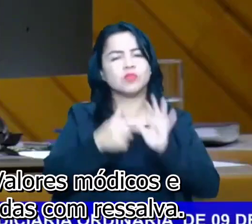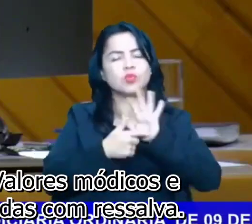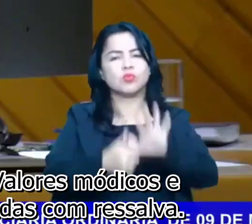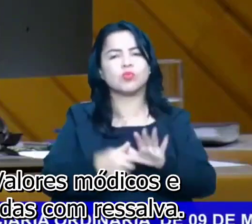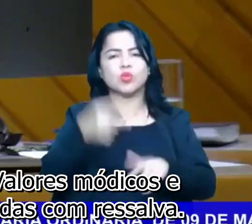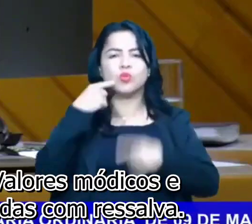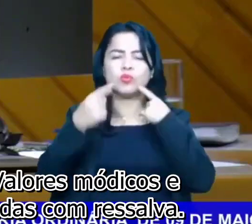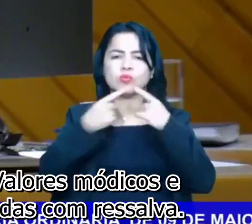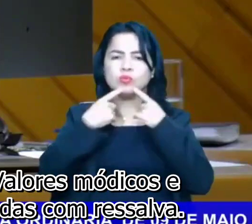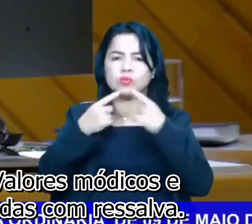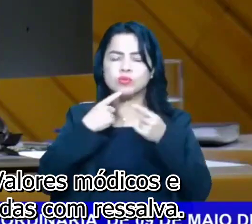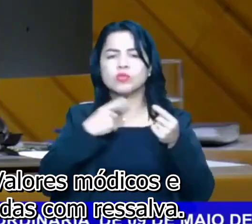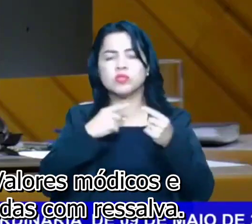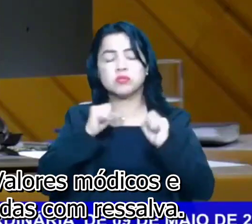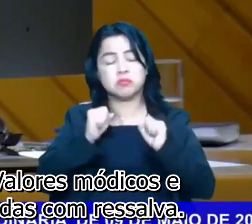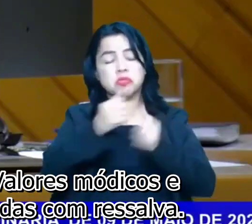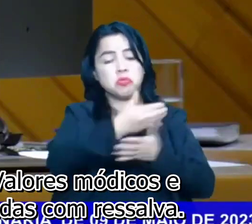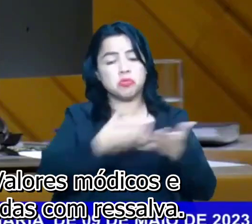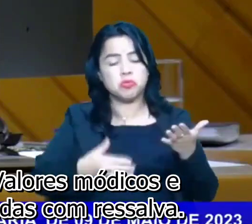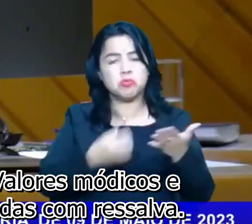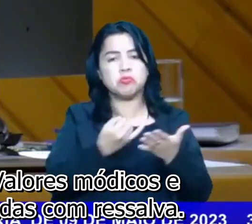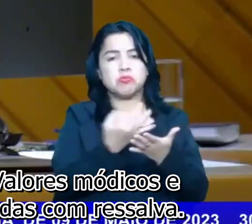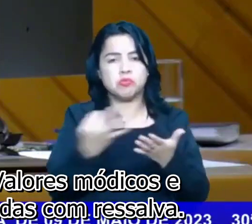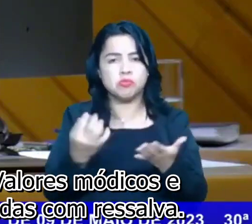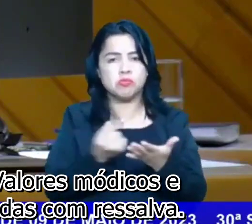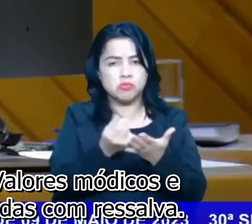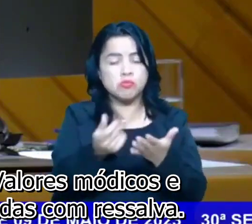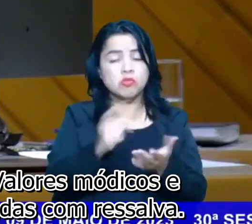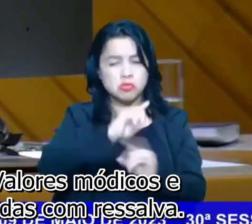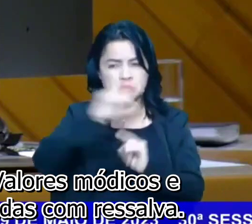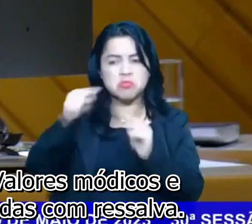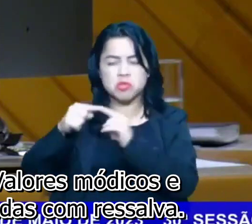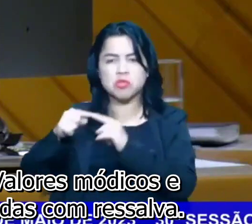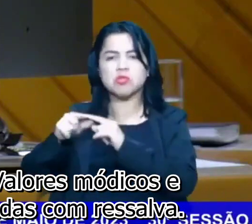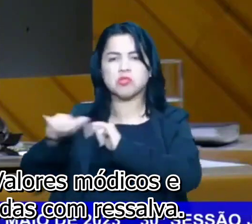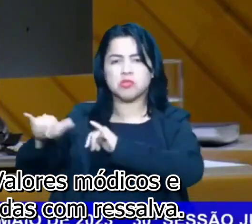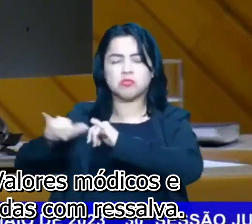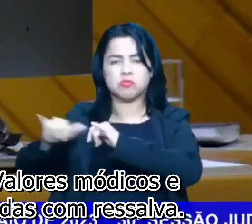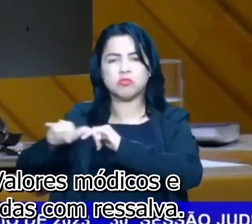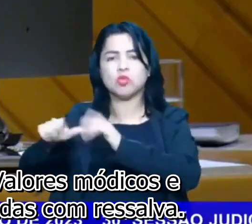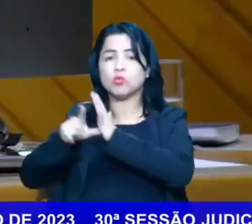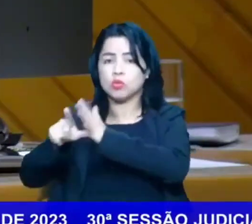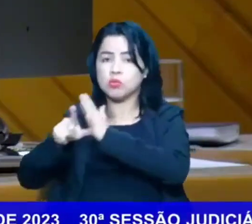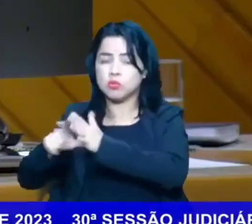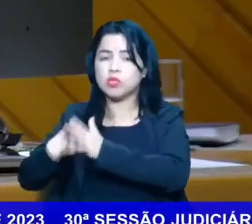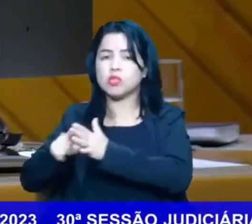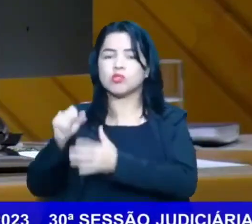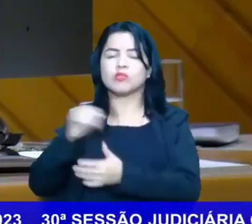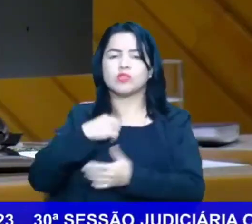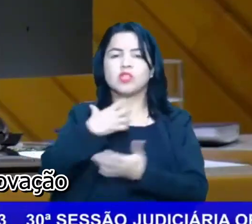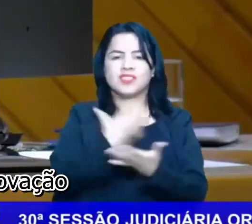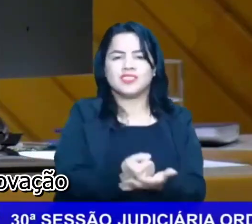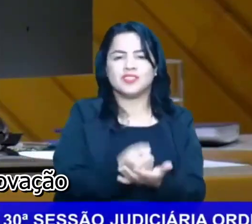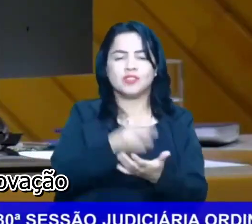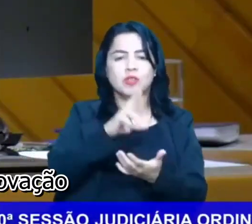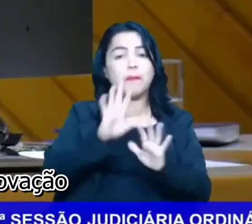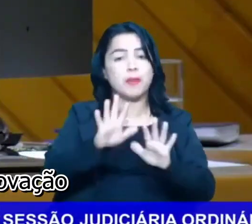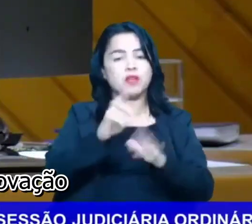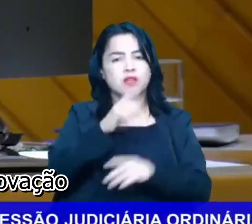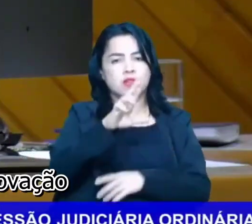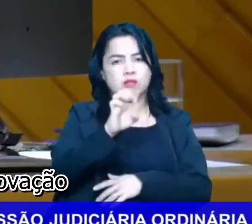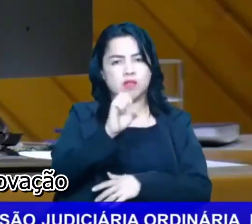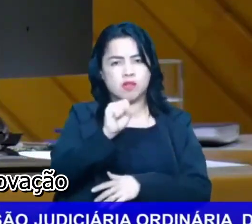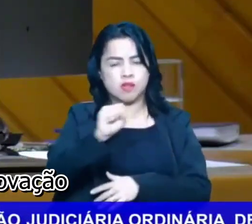incabível em sede de prestação de contas, valores módicos e compatíveis com os preços de mercado, contas aprovadas com ressalva. Então, no que se refere aqui